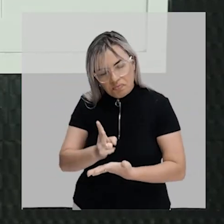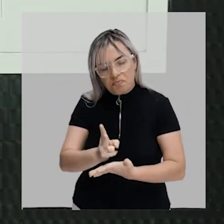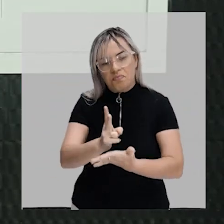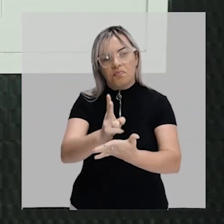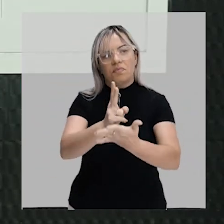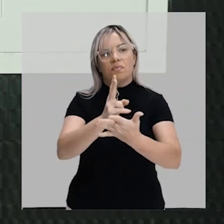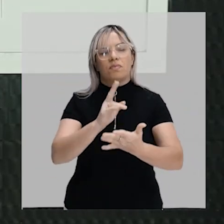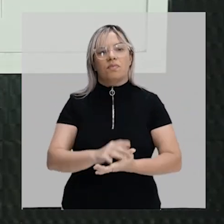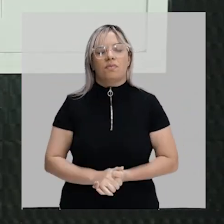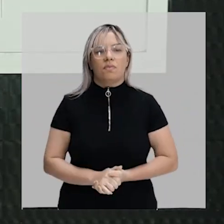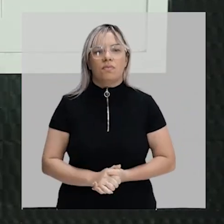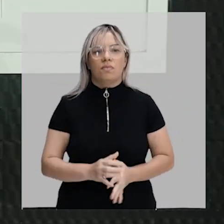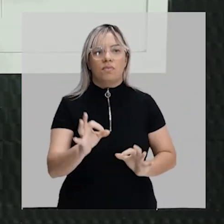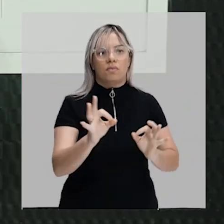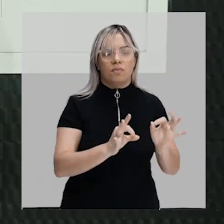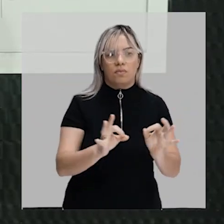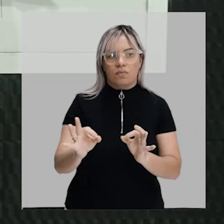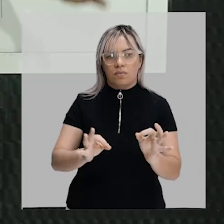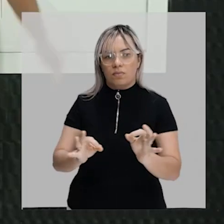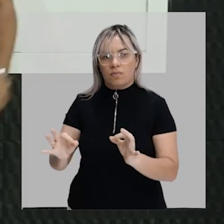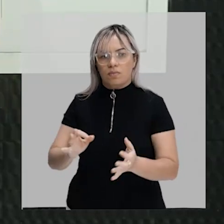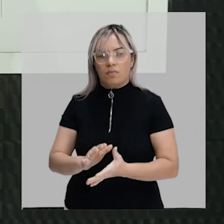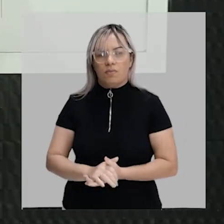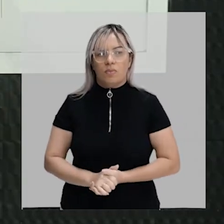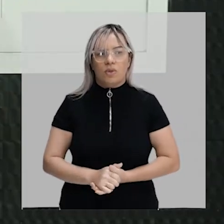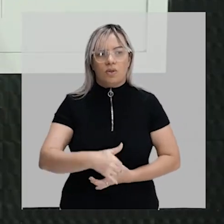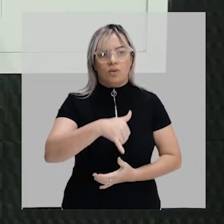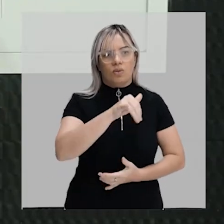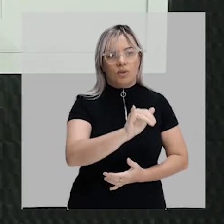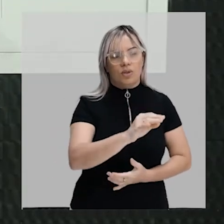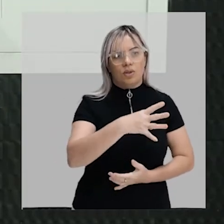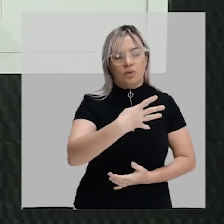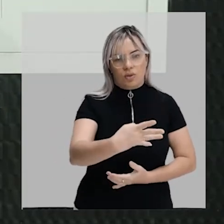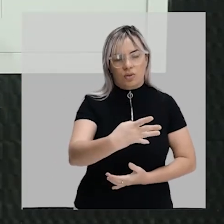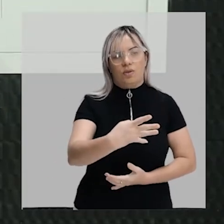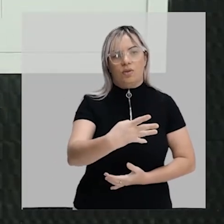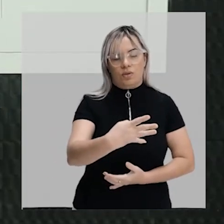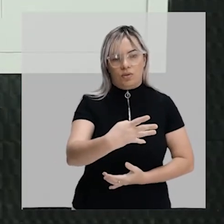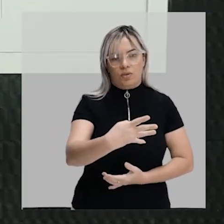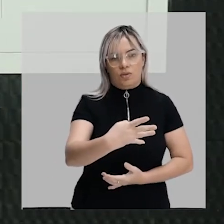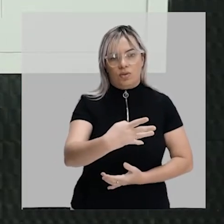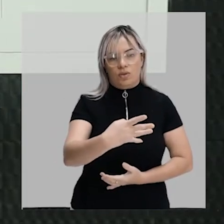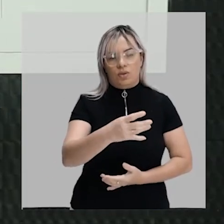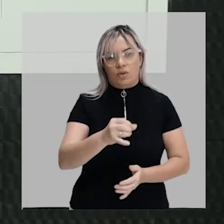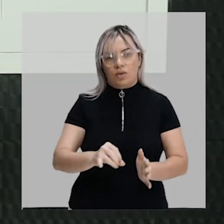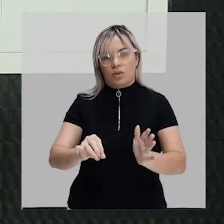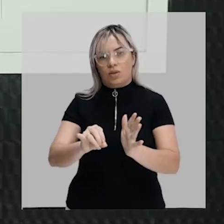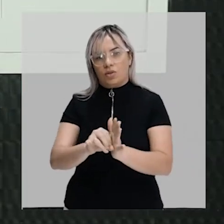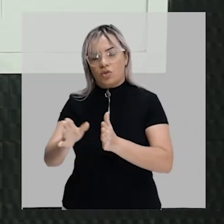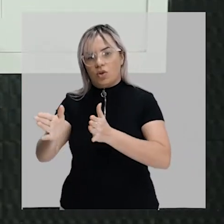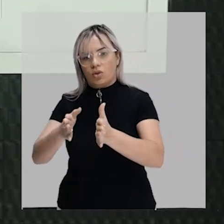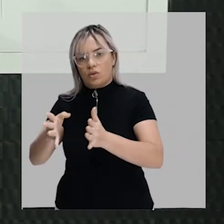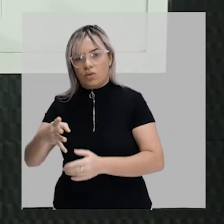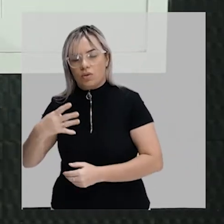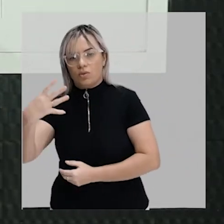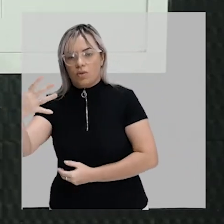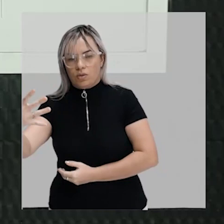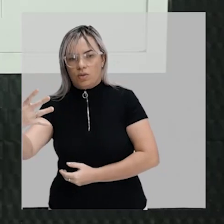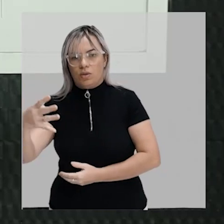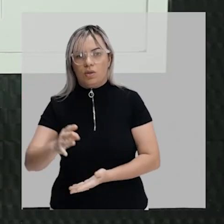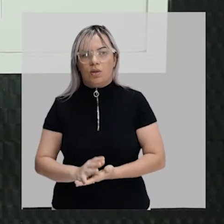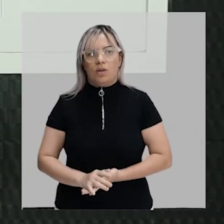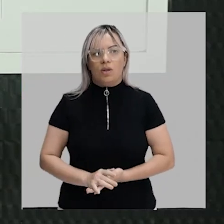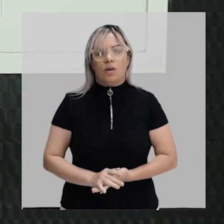né se você for montar aqui o i4 é a identidade identidade de ordem quatro matriz